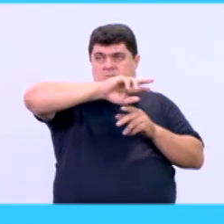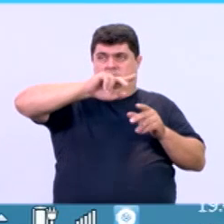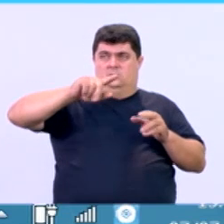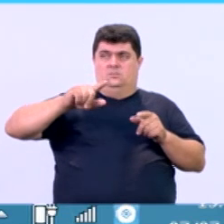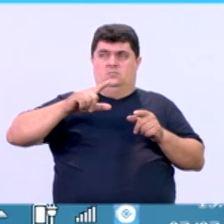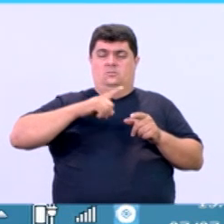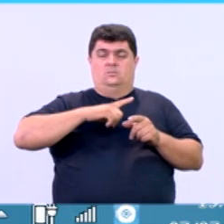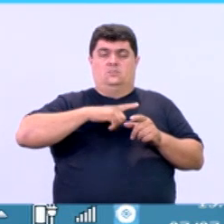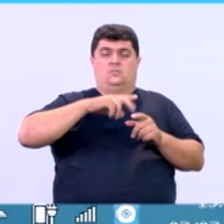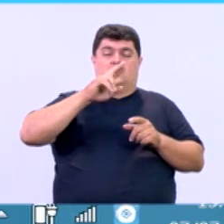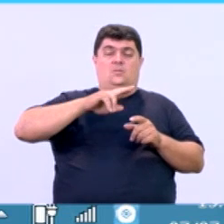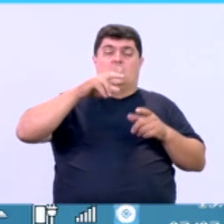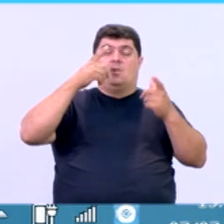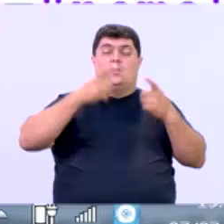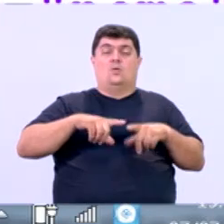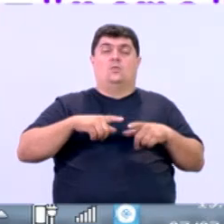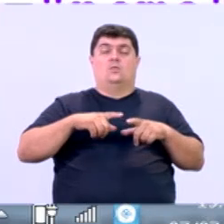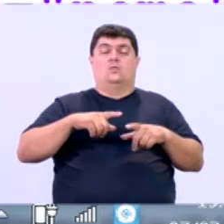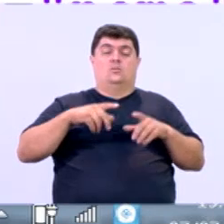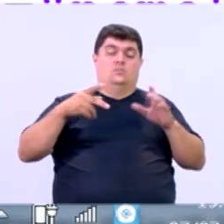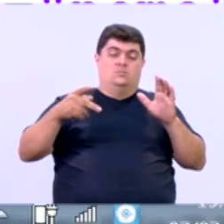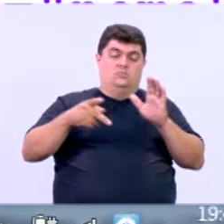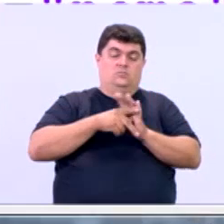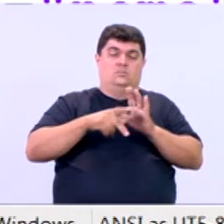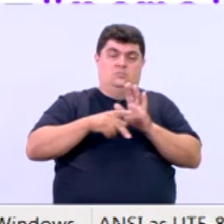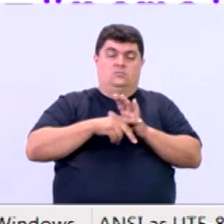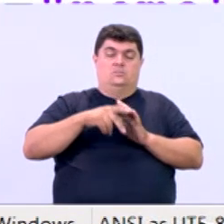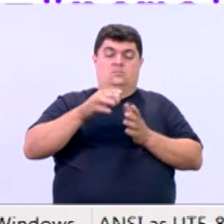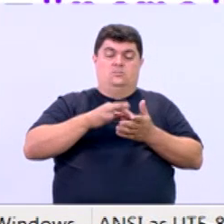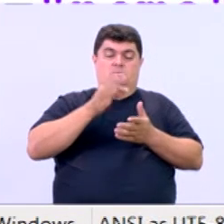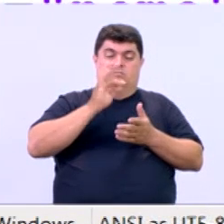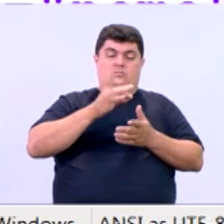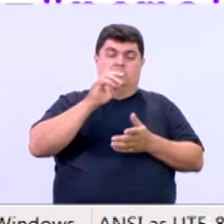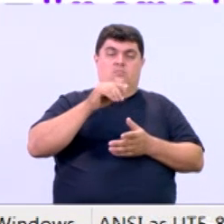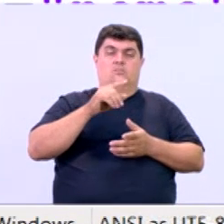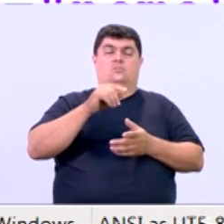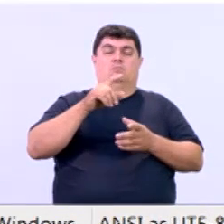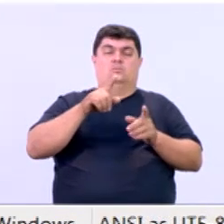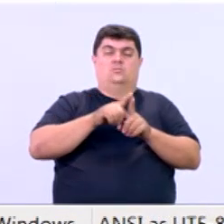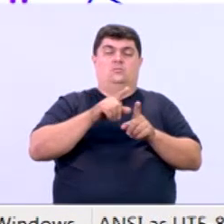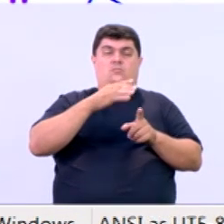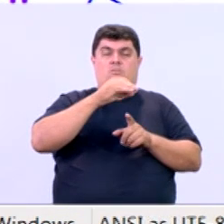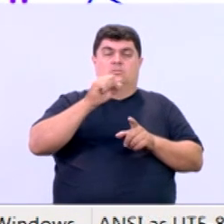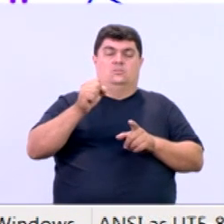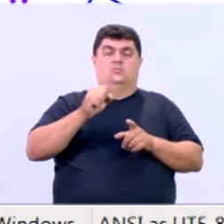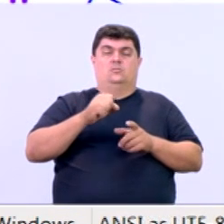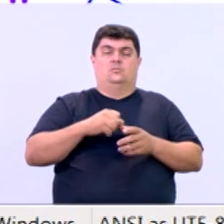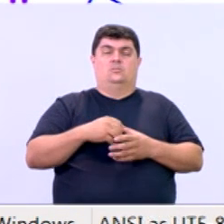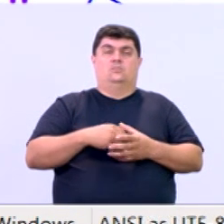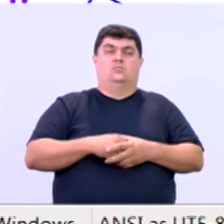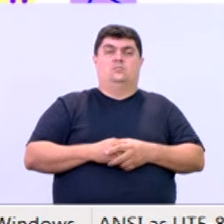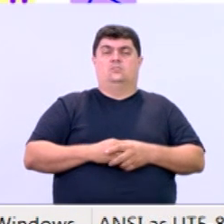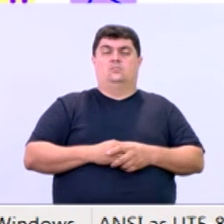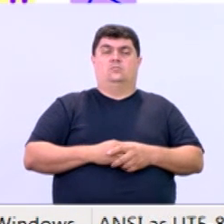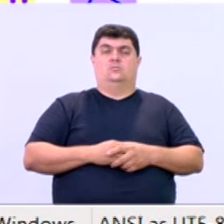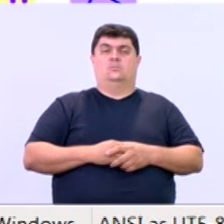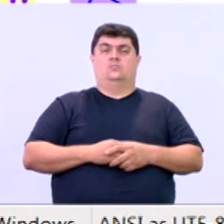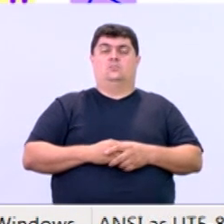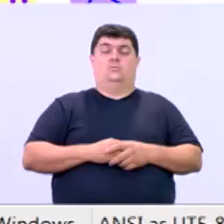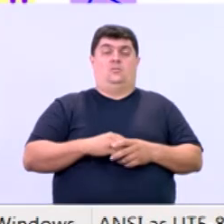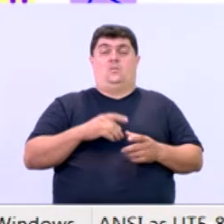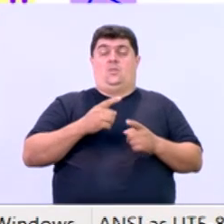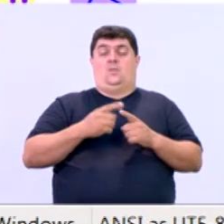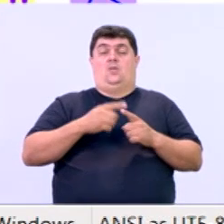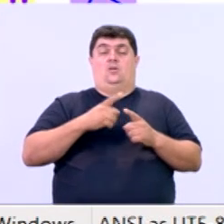Isso está sendo usado onde? No nosso JavaScript e CSS, que nós falamos que